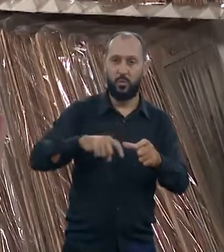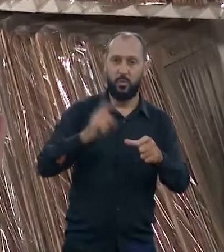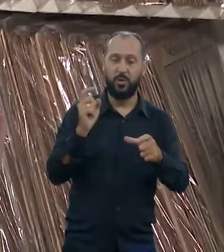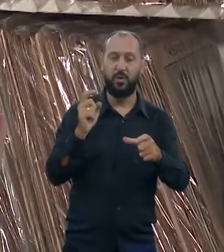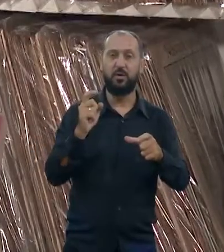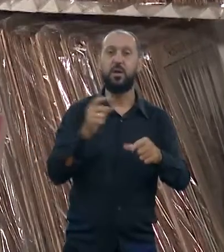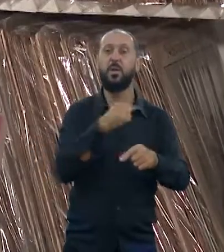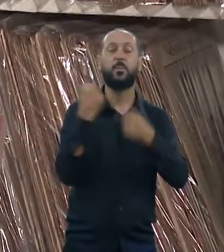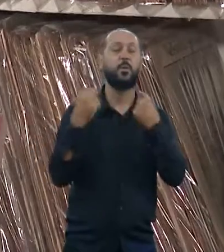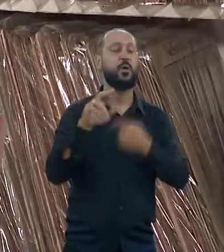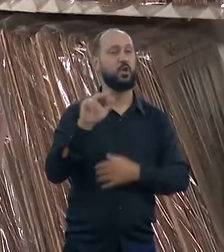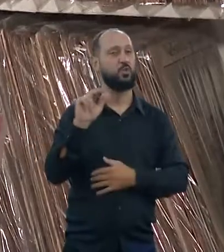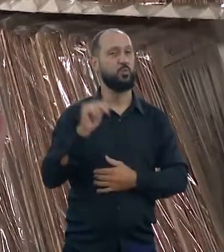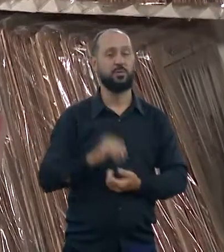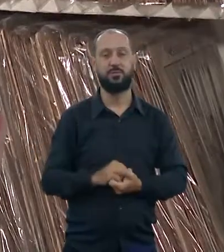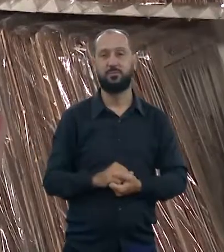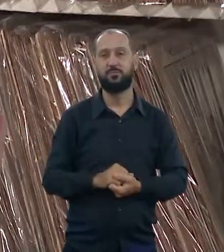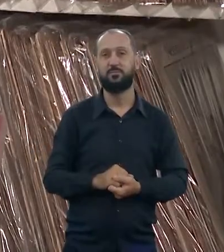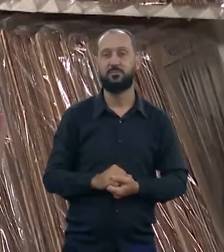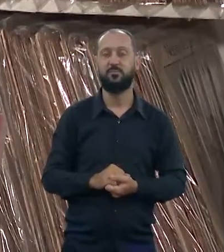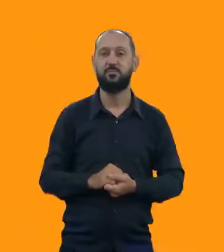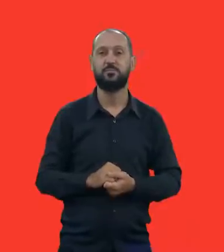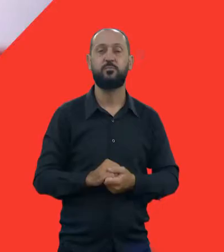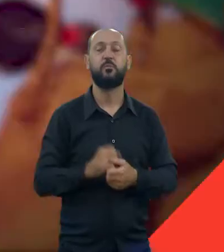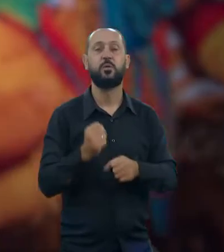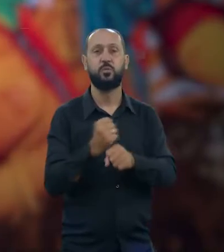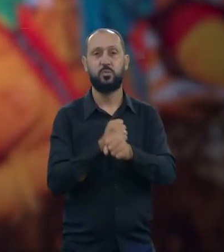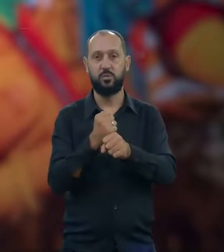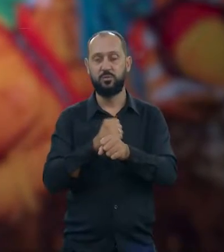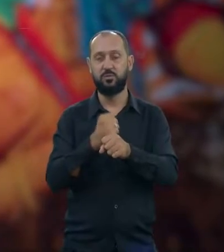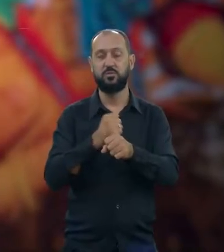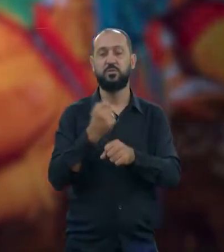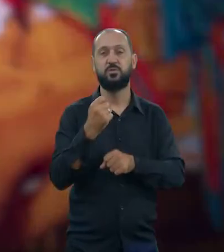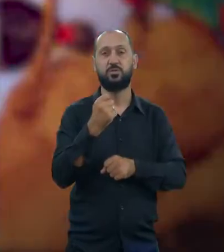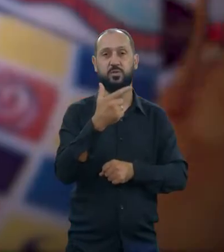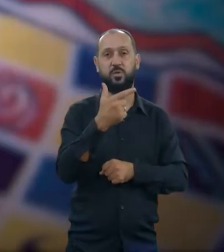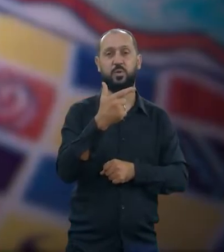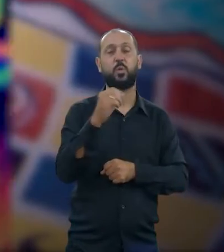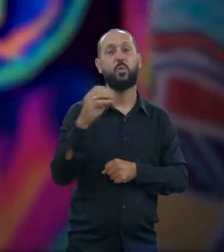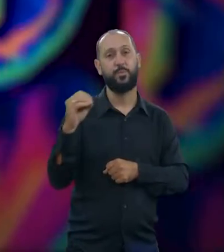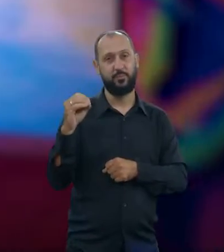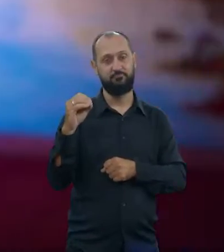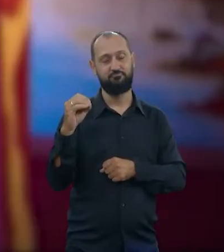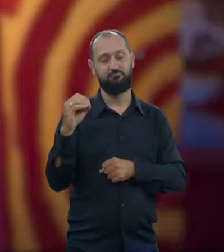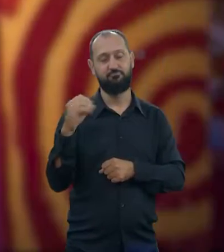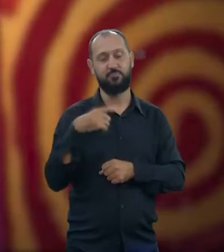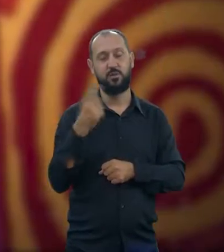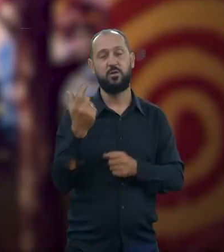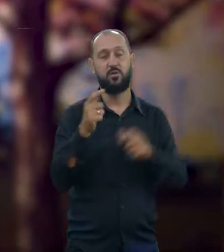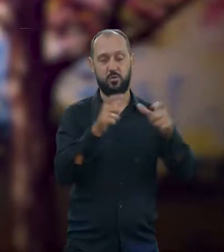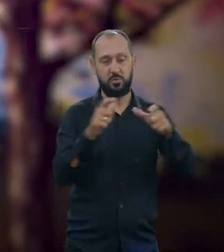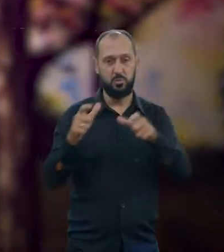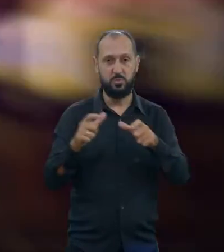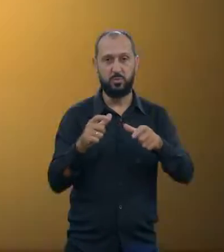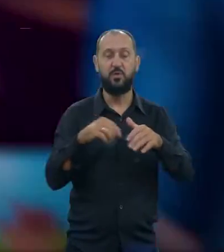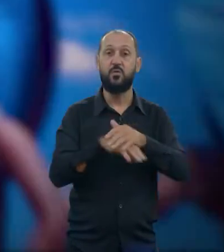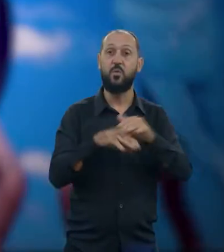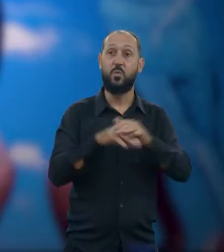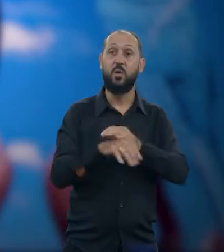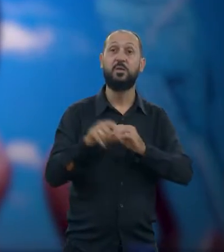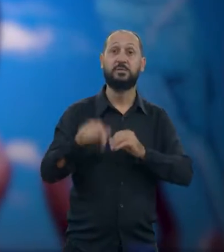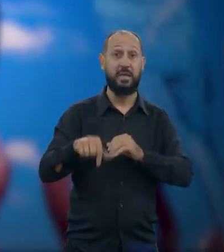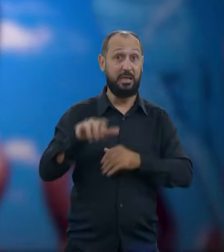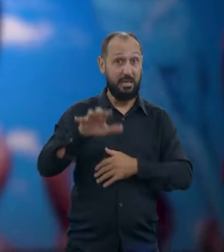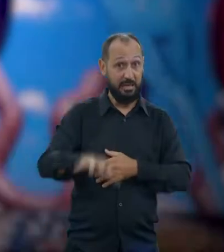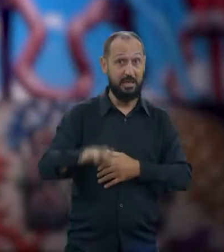O vinil não morre jamais. Desde o ano de 2000, que eu venho catalogando os CDs